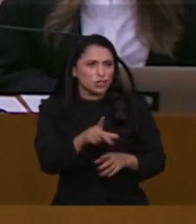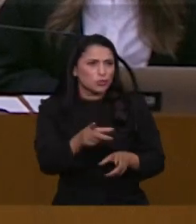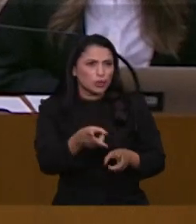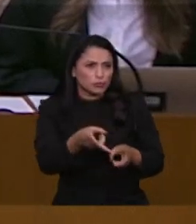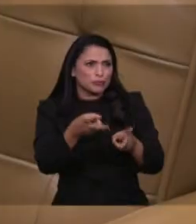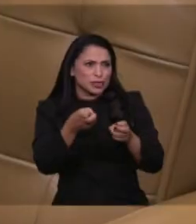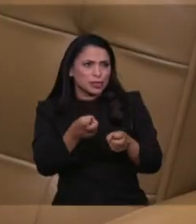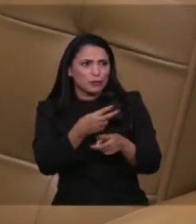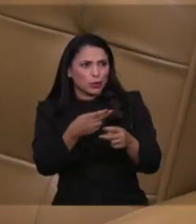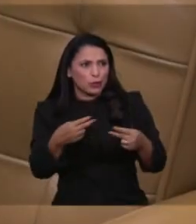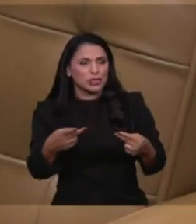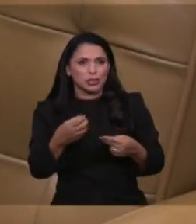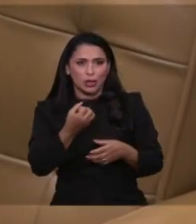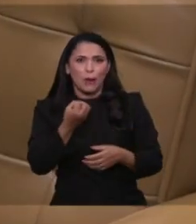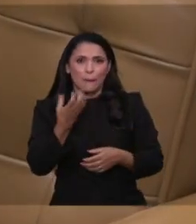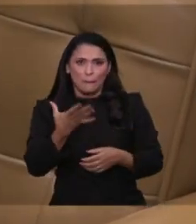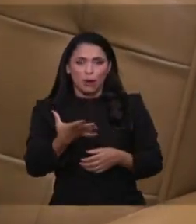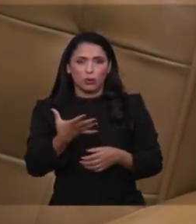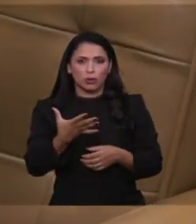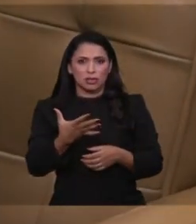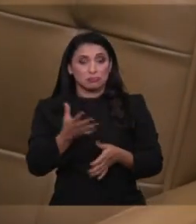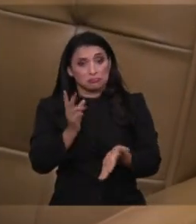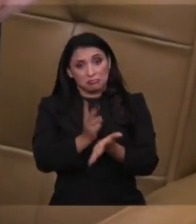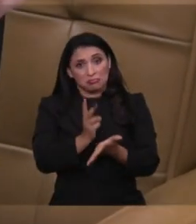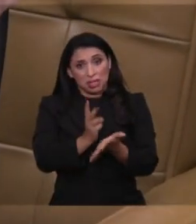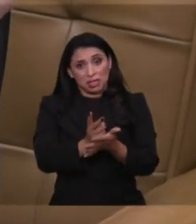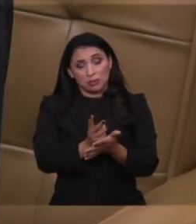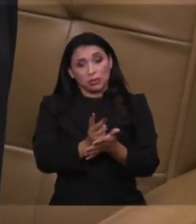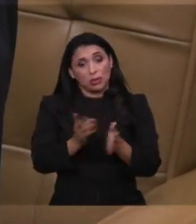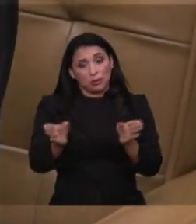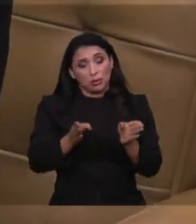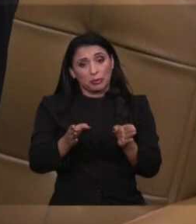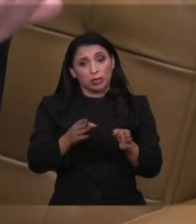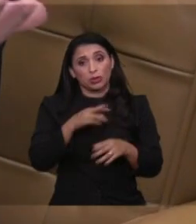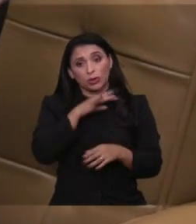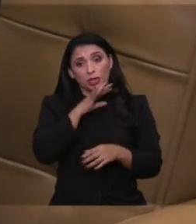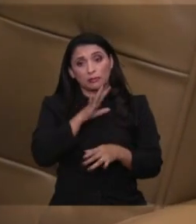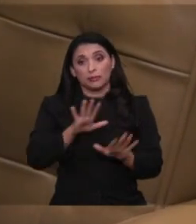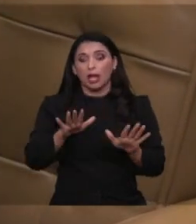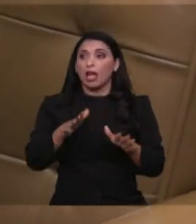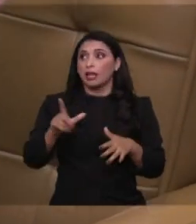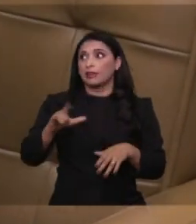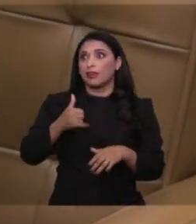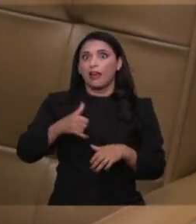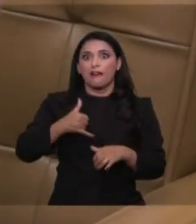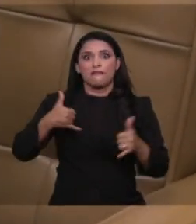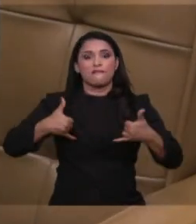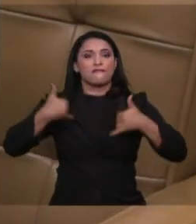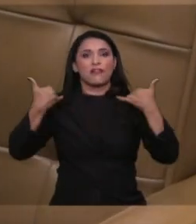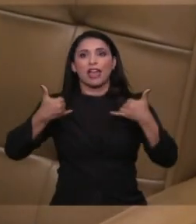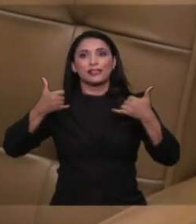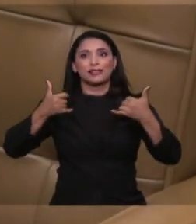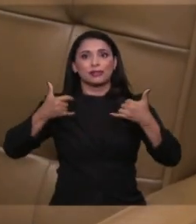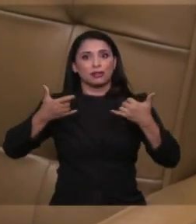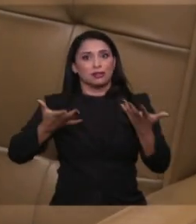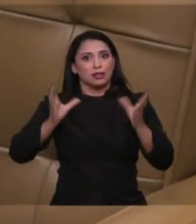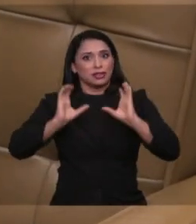Né? E foi um tipo de festa da cidadania, porque muitos casais estavam